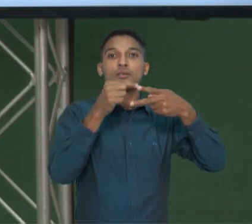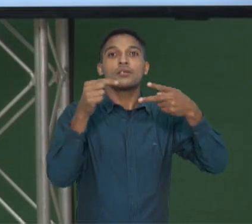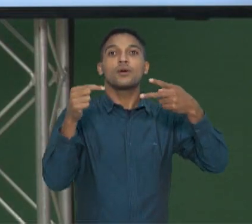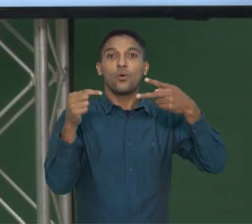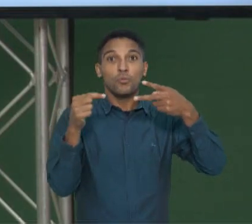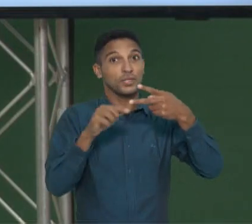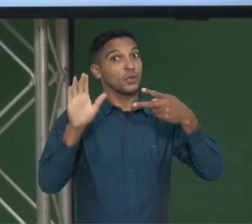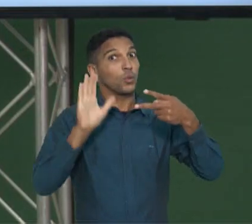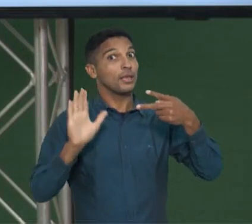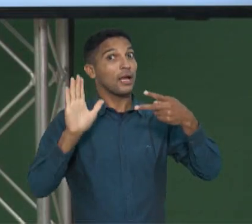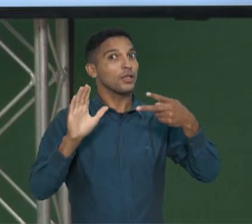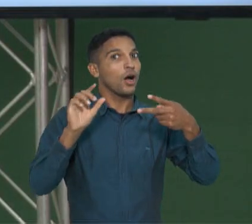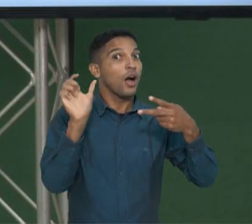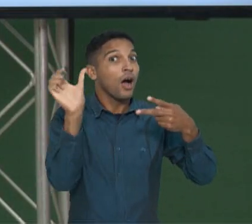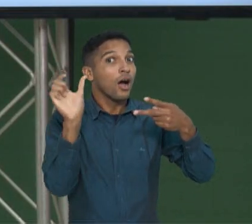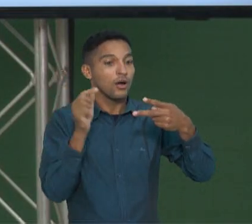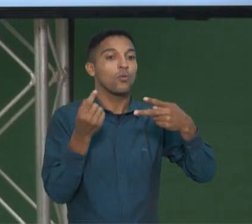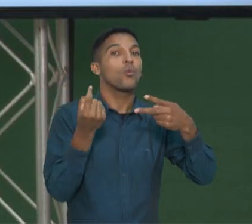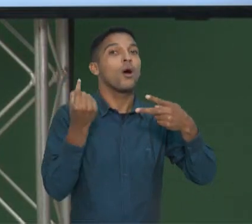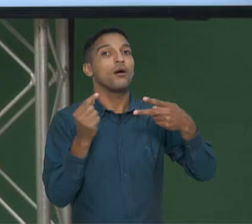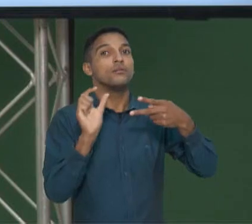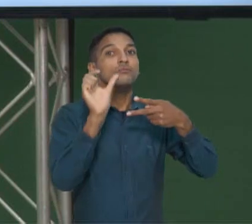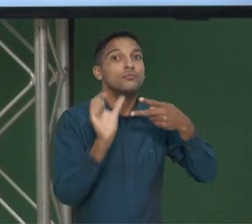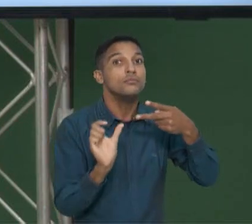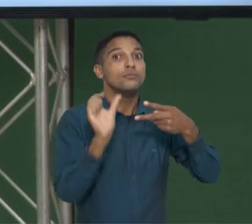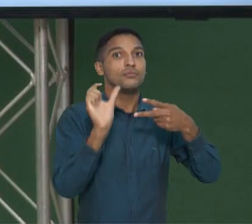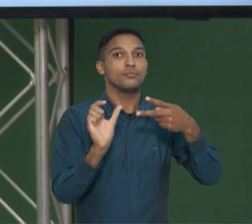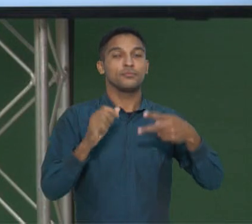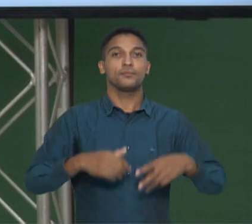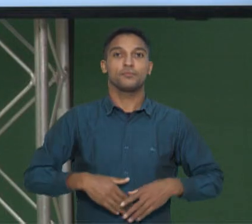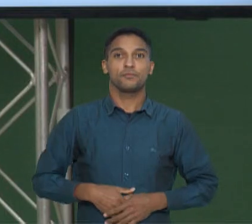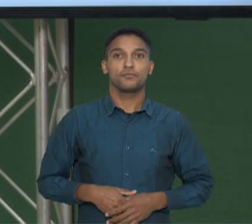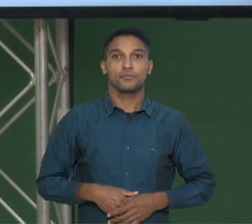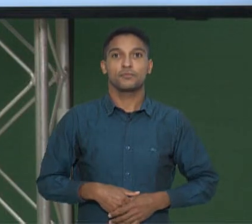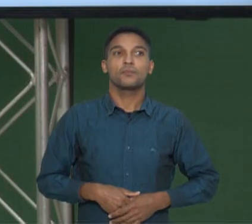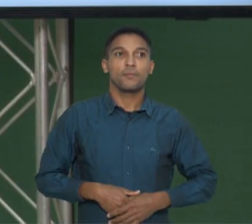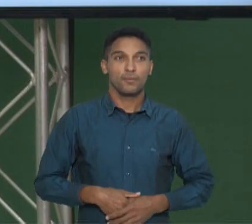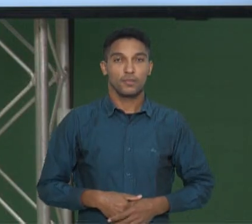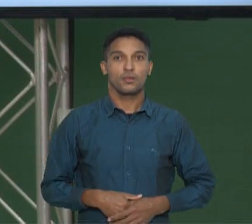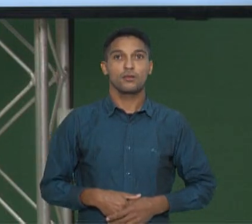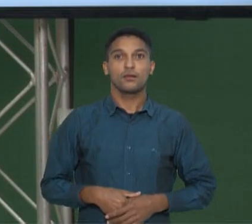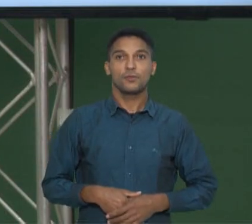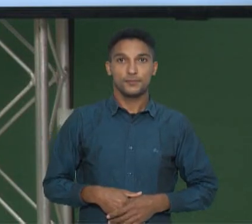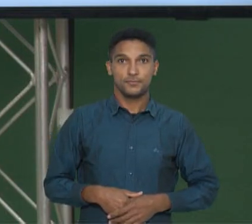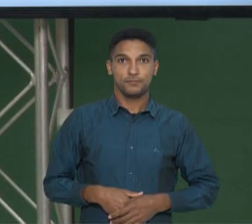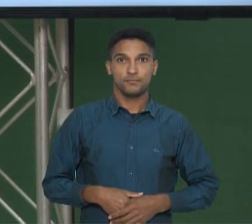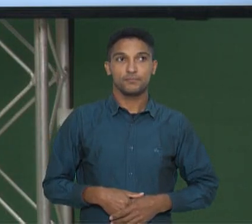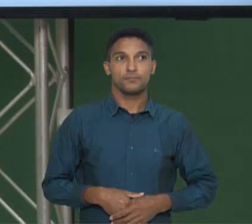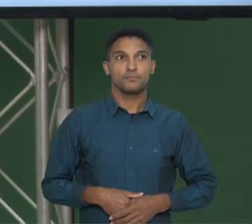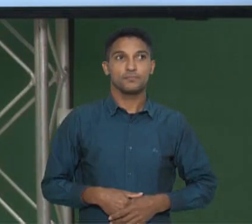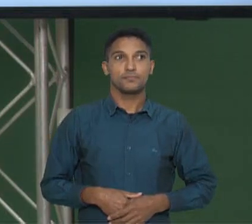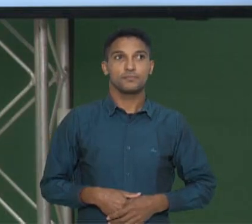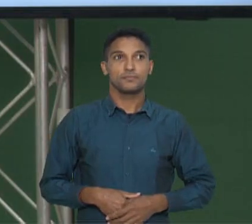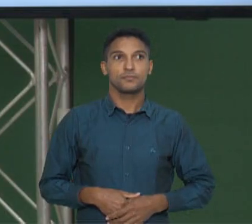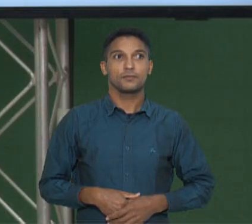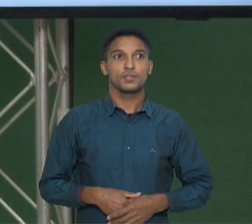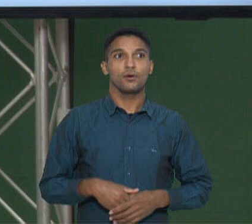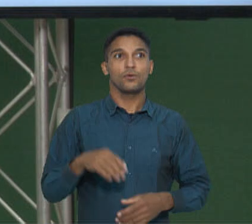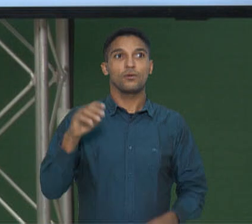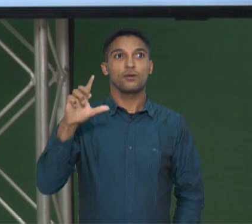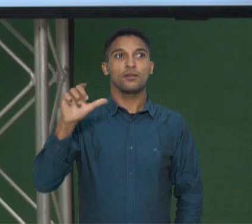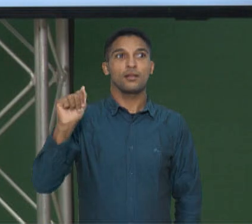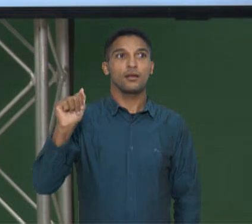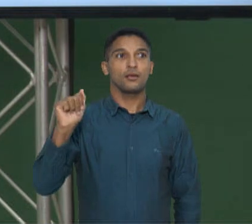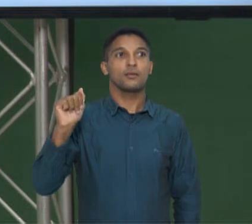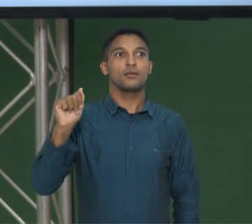conceito foi retirado da Real Academia Espanhola, né? La RAI,